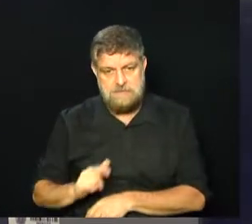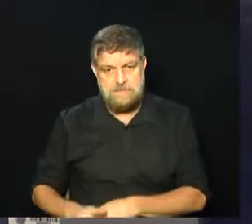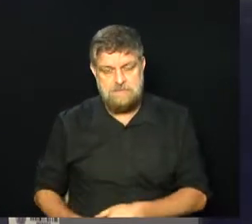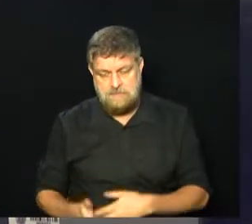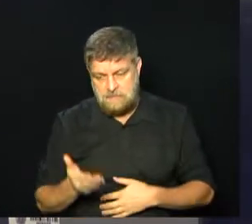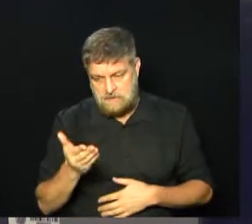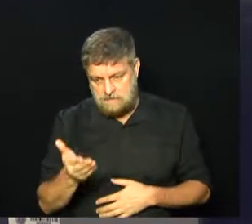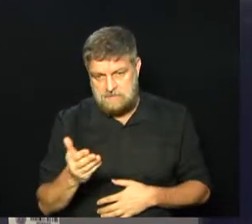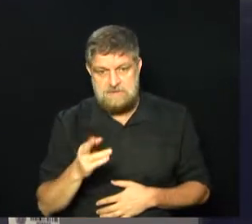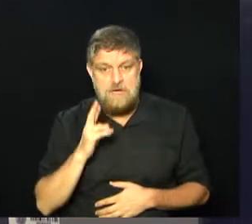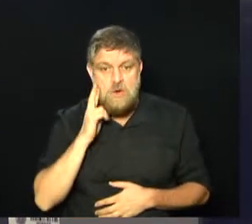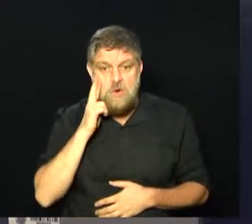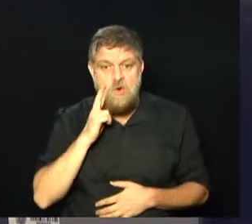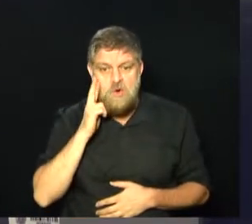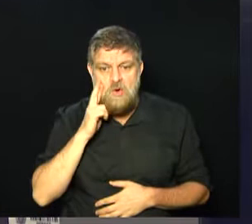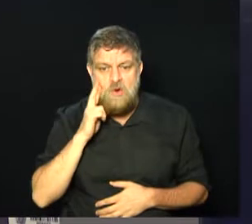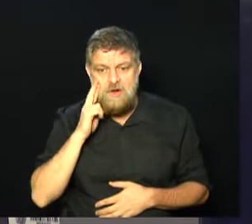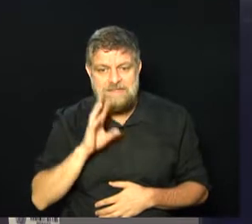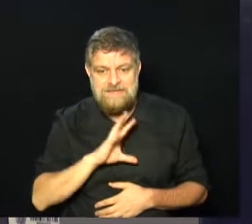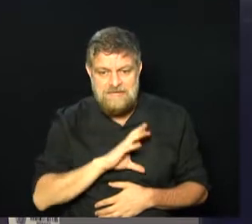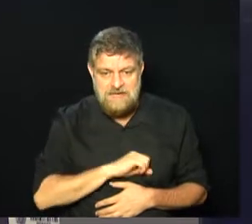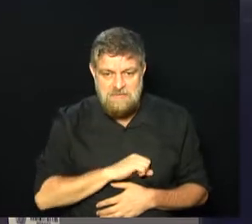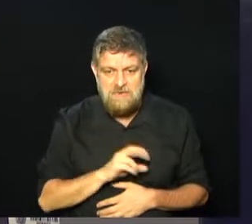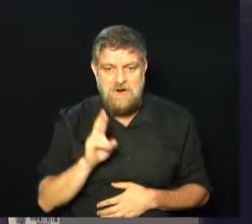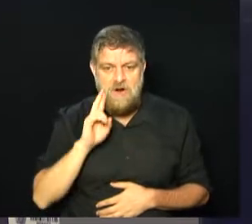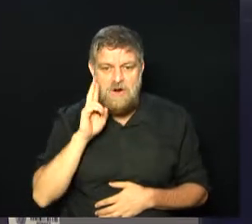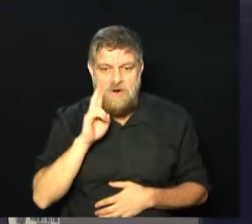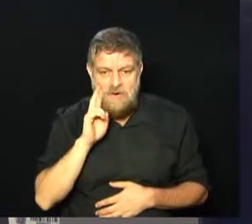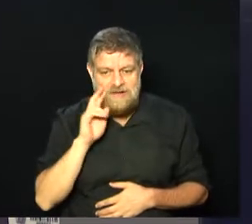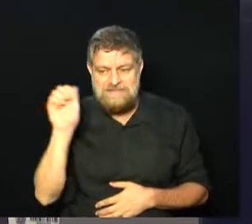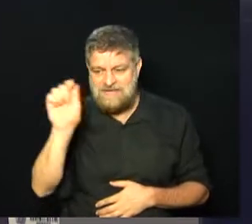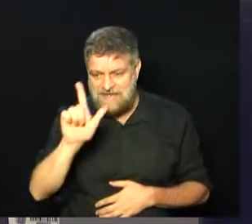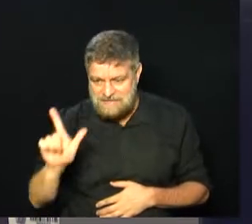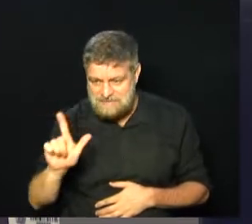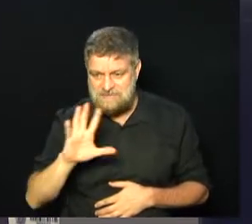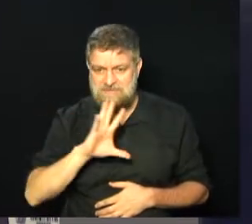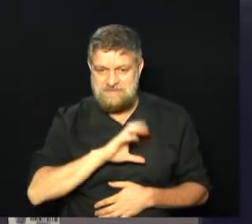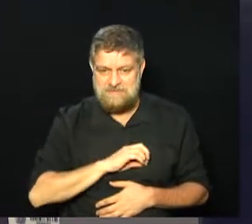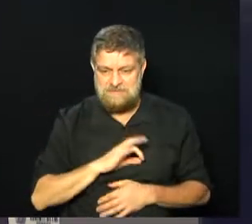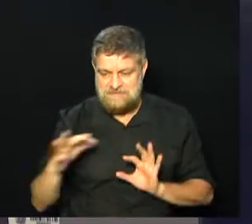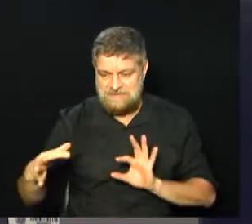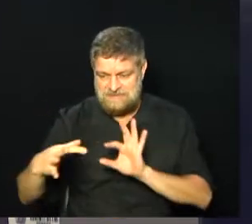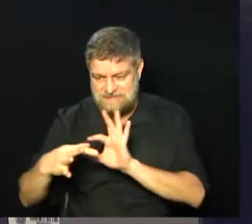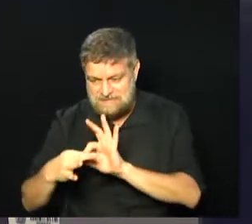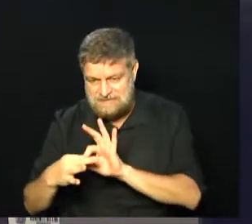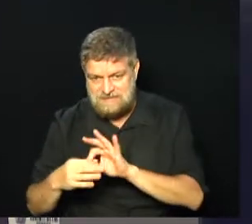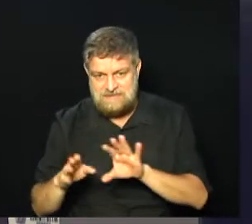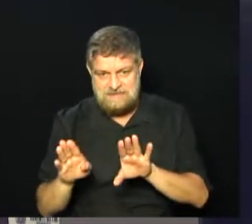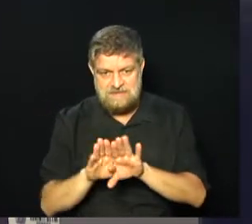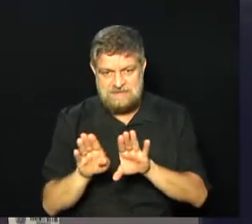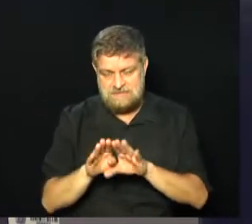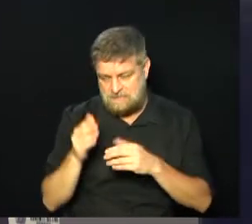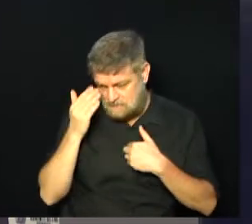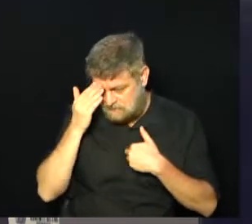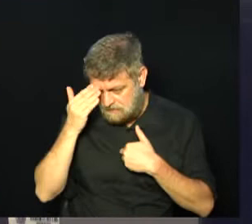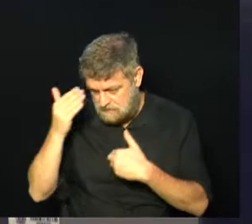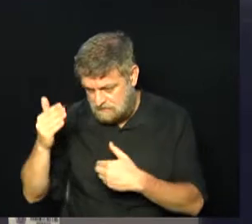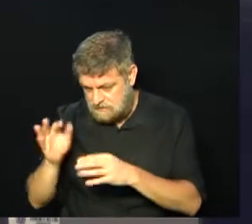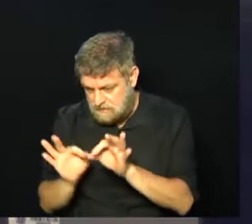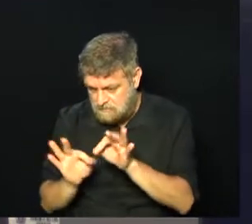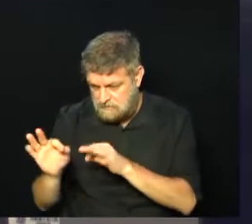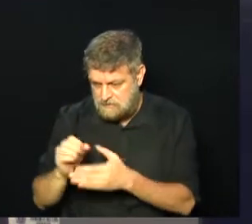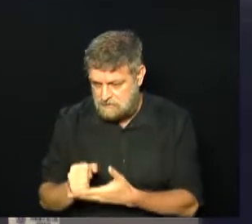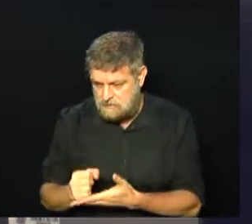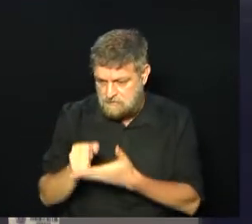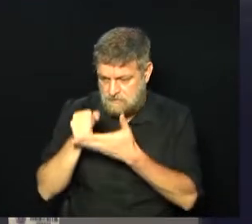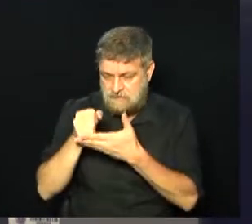rosa, azul e amor. A gente vai trabalhar muito por isso também, para ampliar, e Renata pelo apoio e organização.